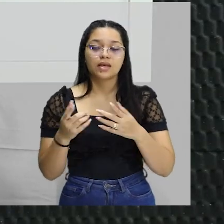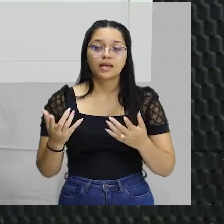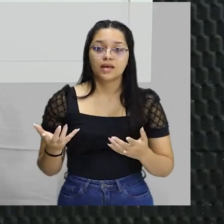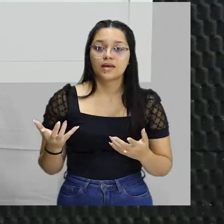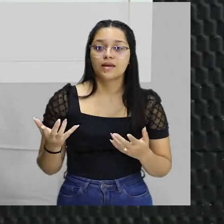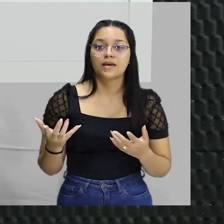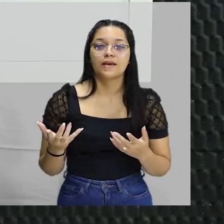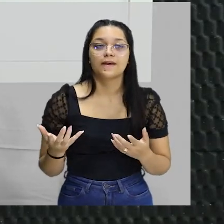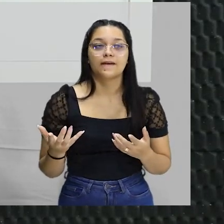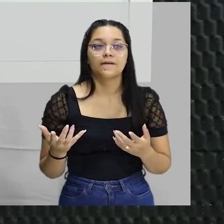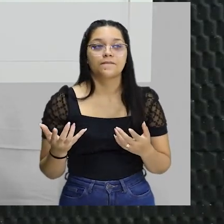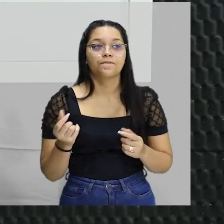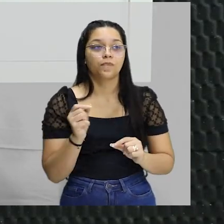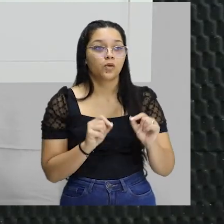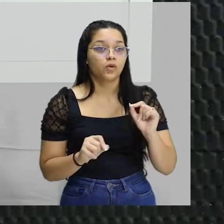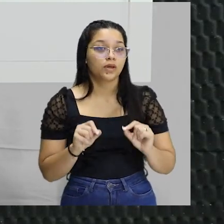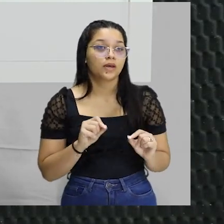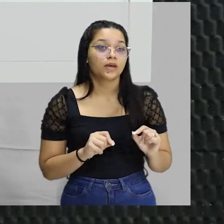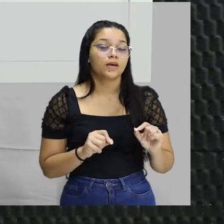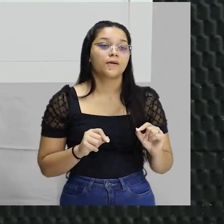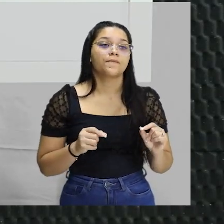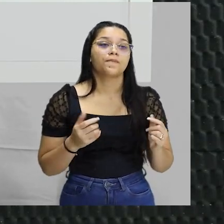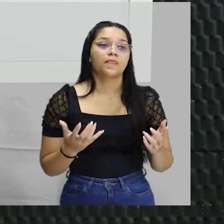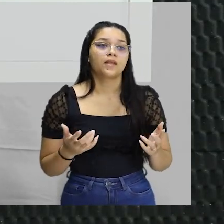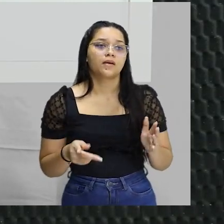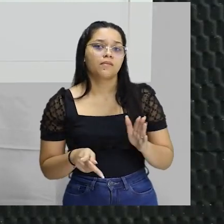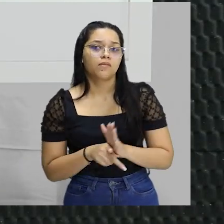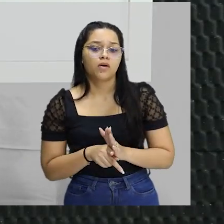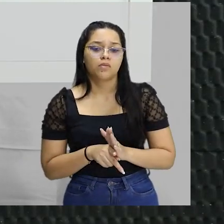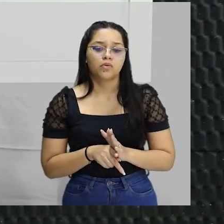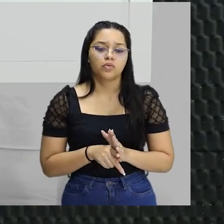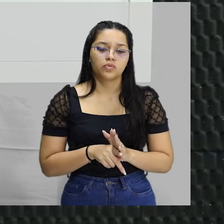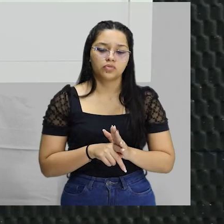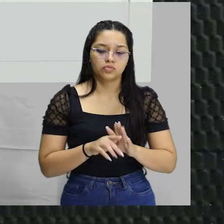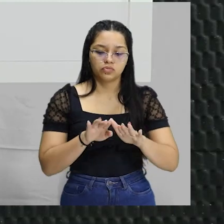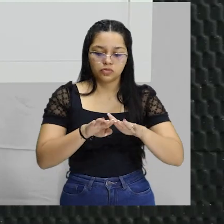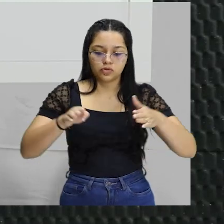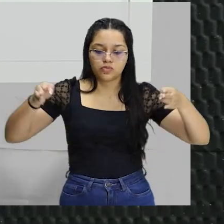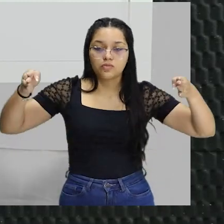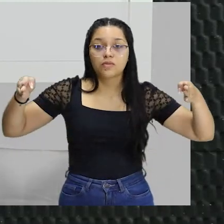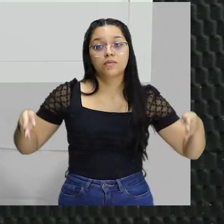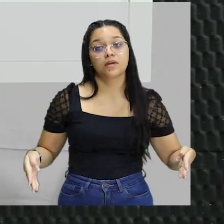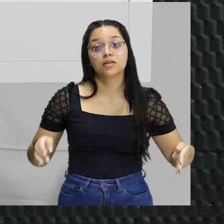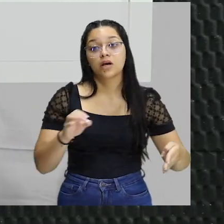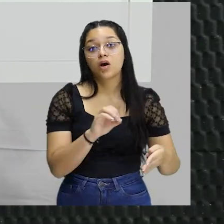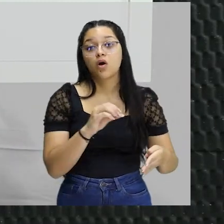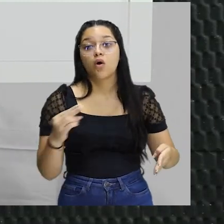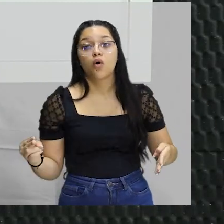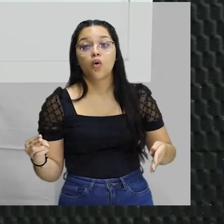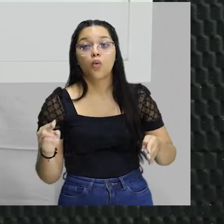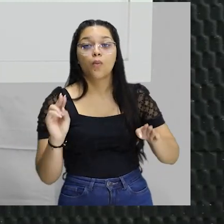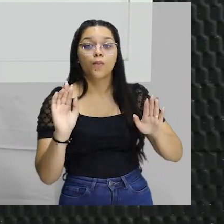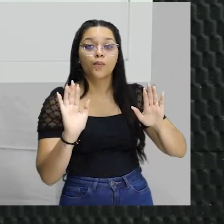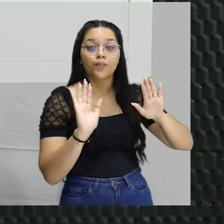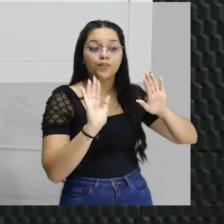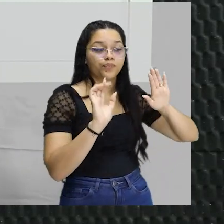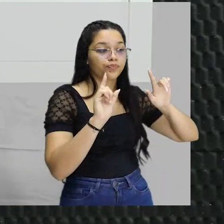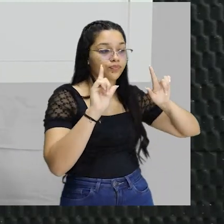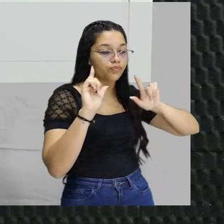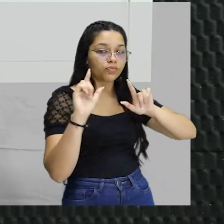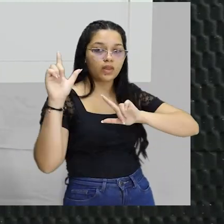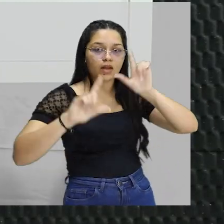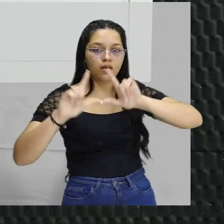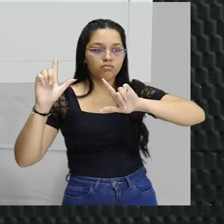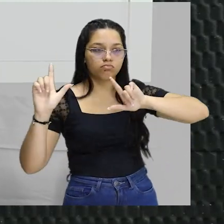ali situado, seja no móvel ou seja na parede também.